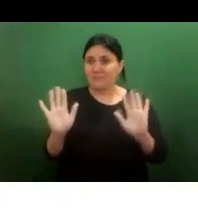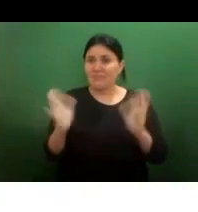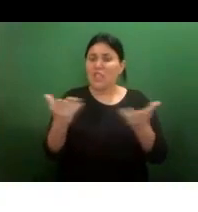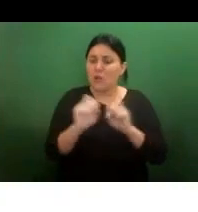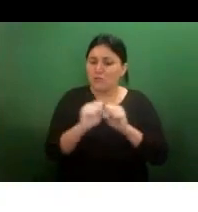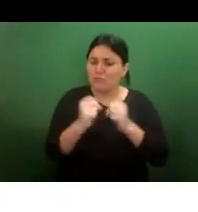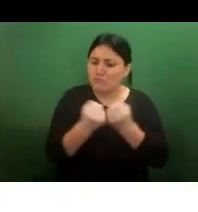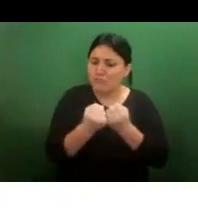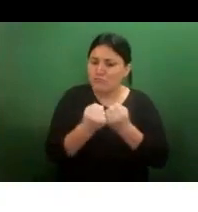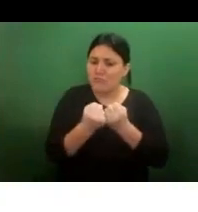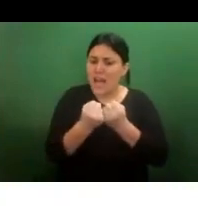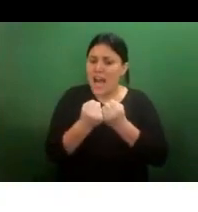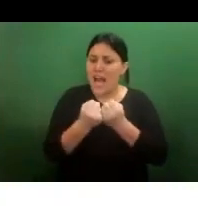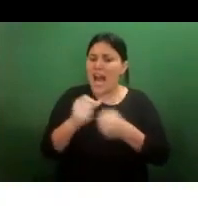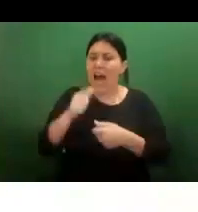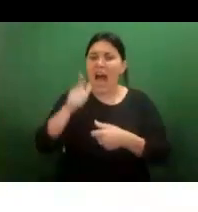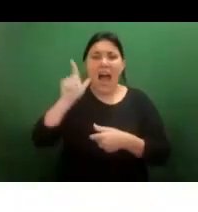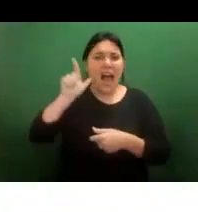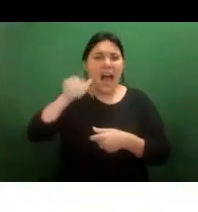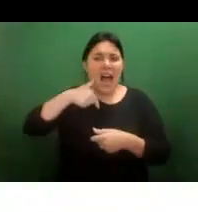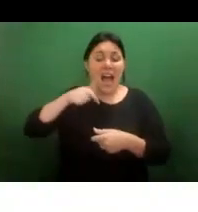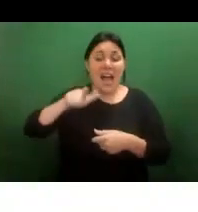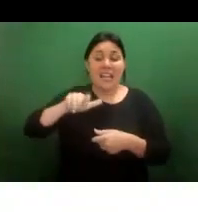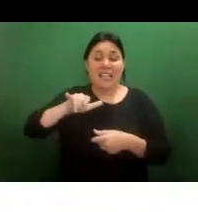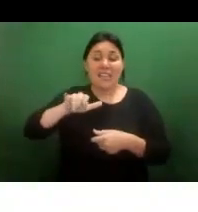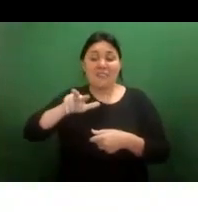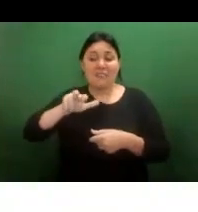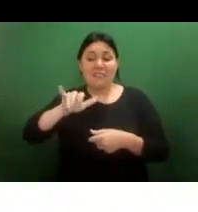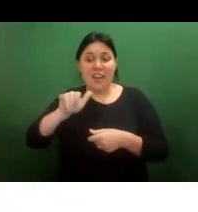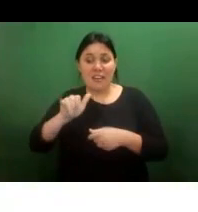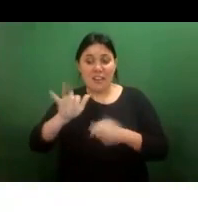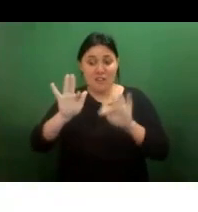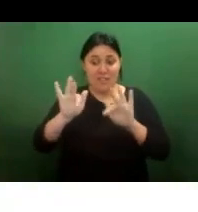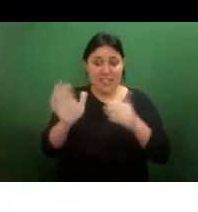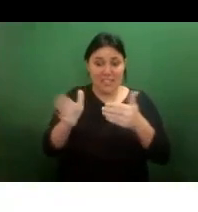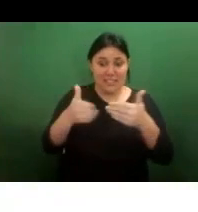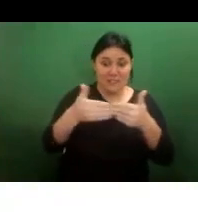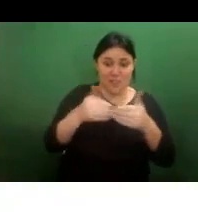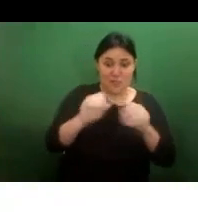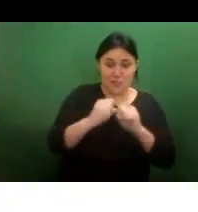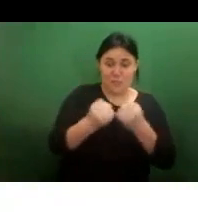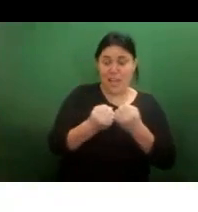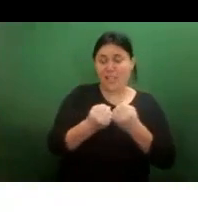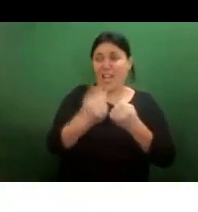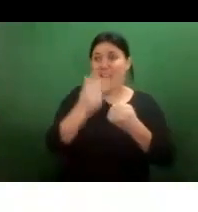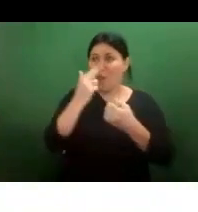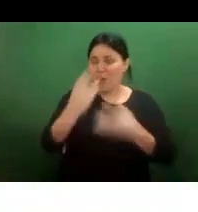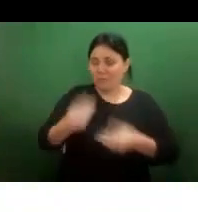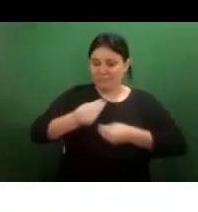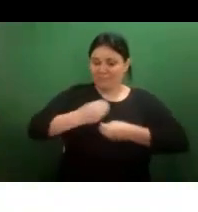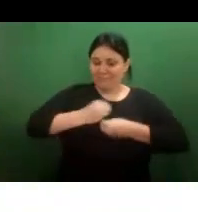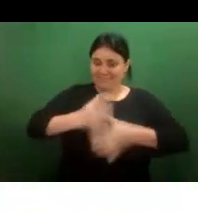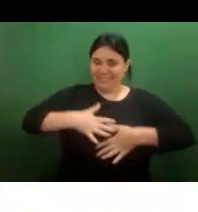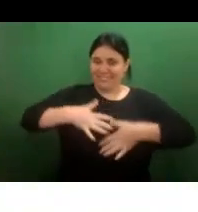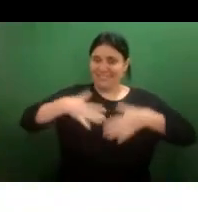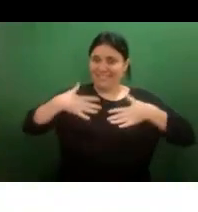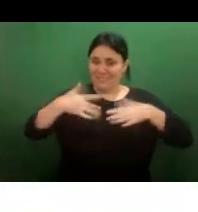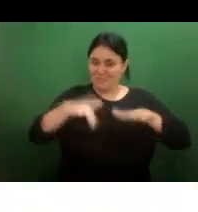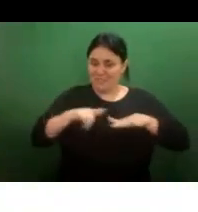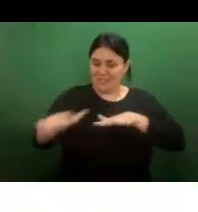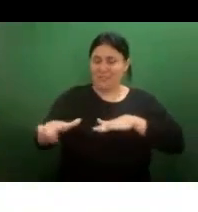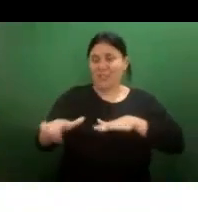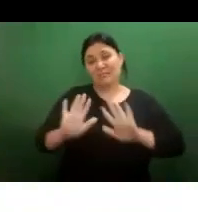foi assim: é realmente para terminar a semana sorrindo e muito feliz. Então, Dedo, eu acho